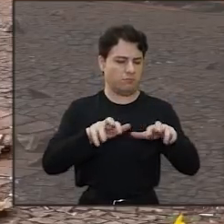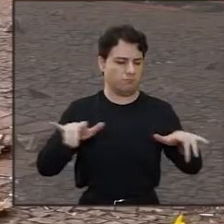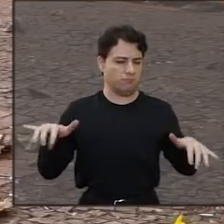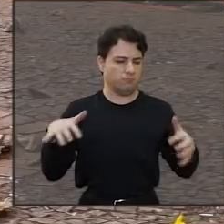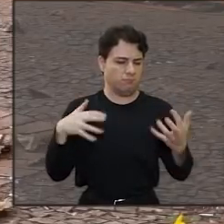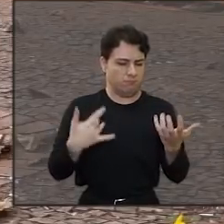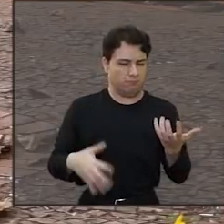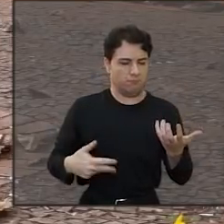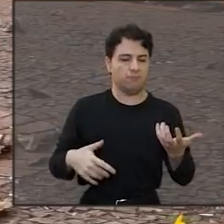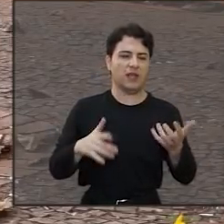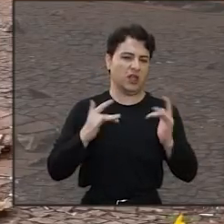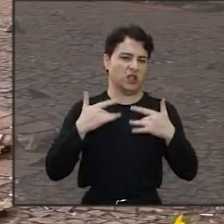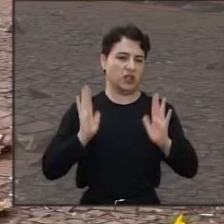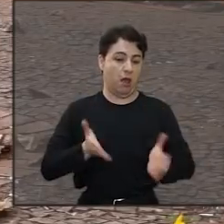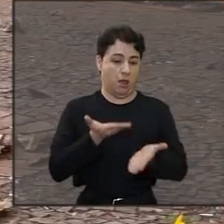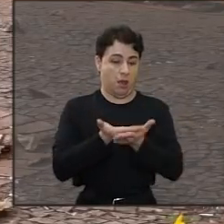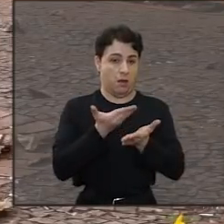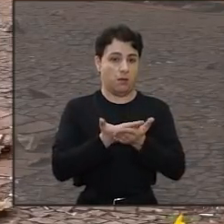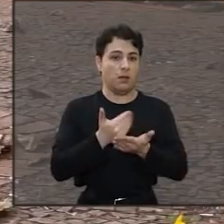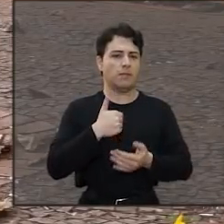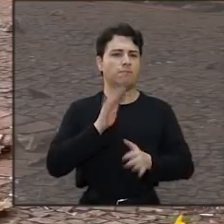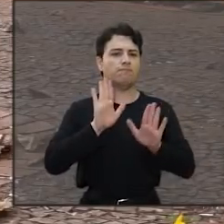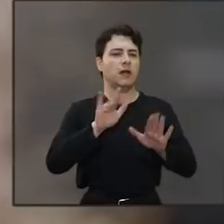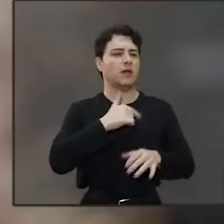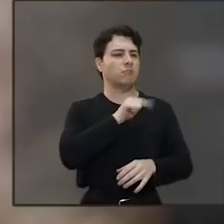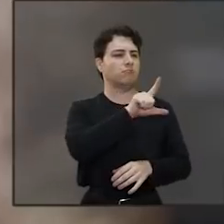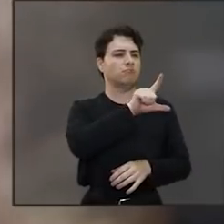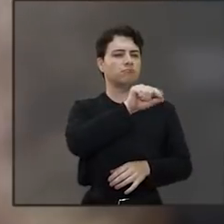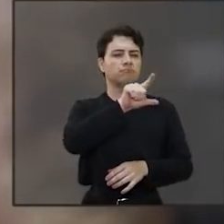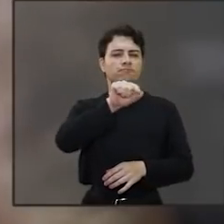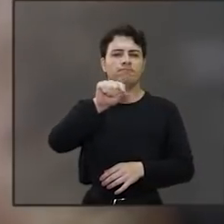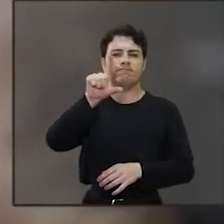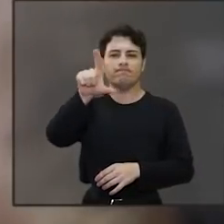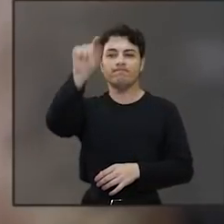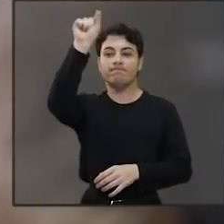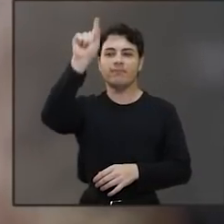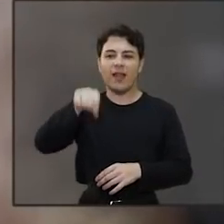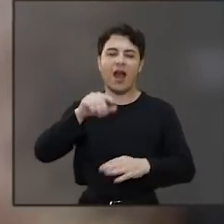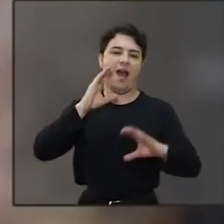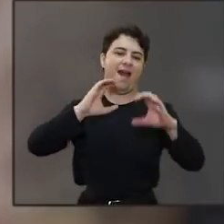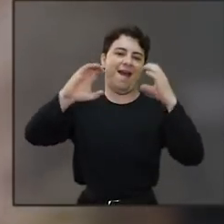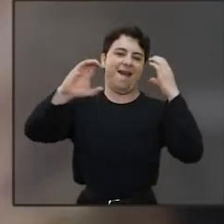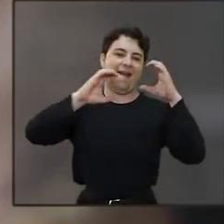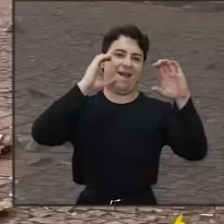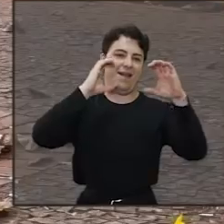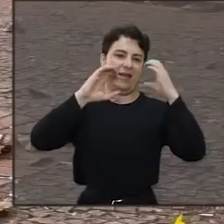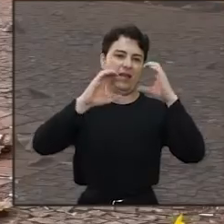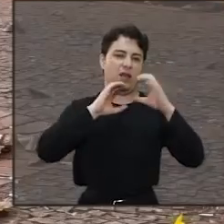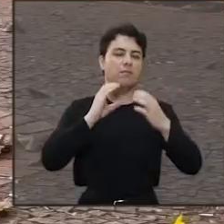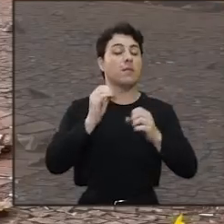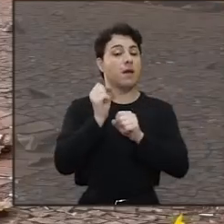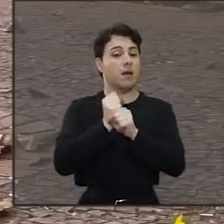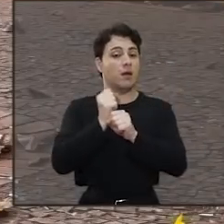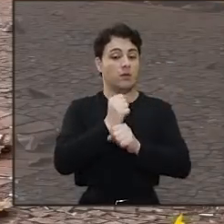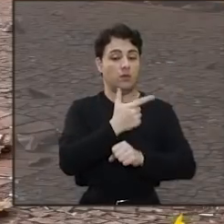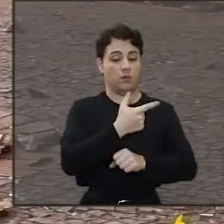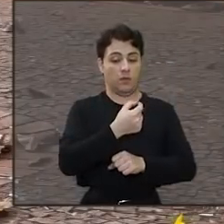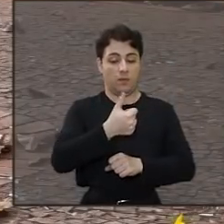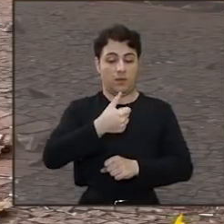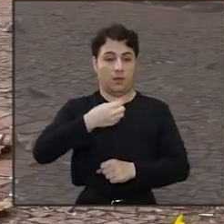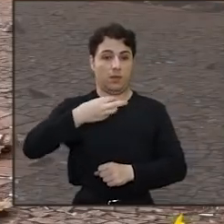cidade, fiz aulas de vários instrumentos, até descobri que minha vocação mesmo acho que era cantar. E foi mais ou menos nessa época